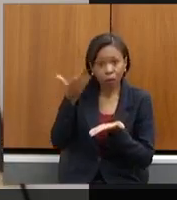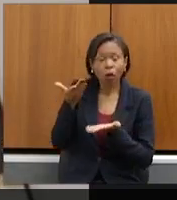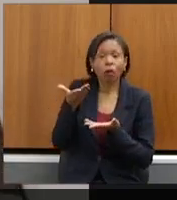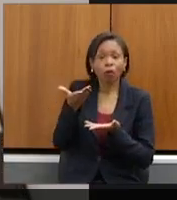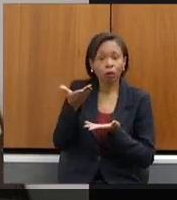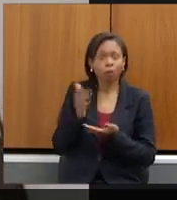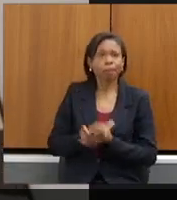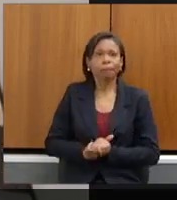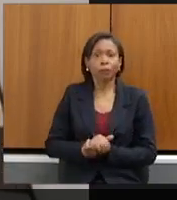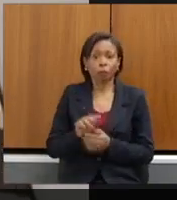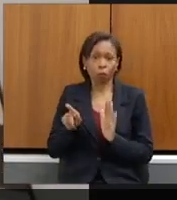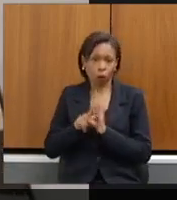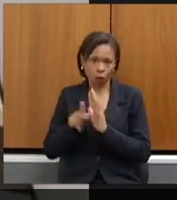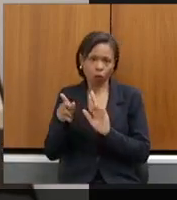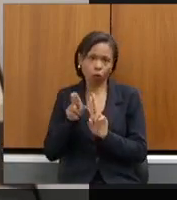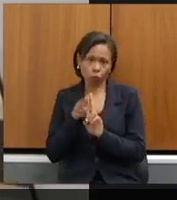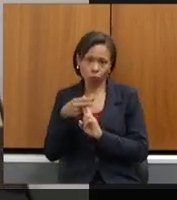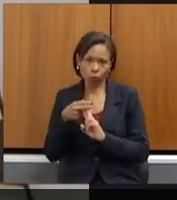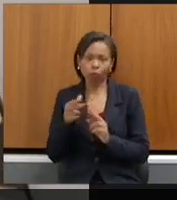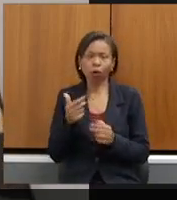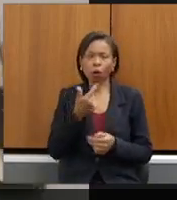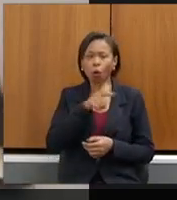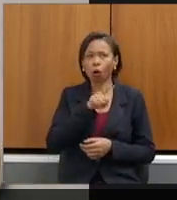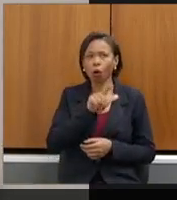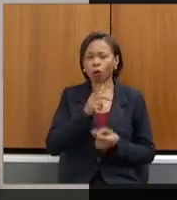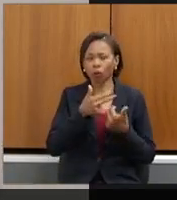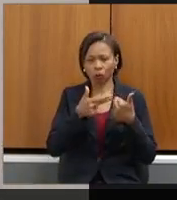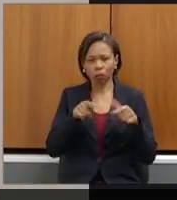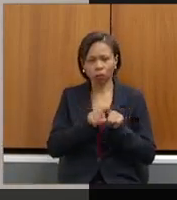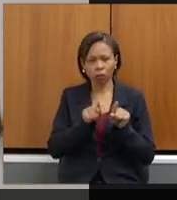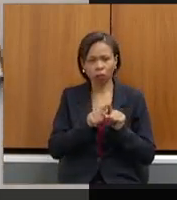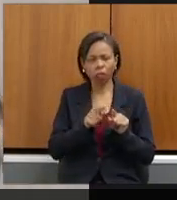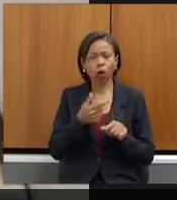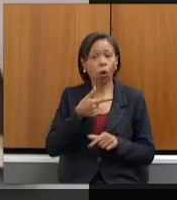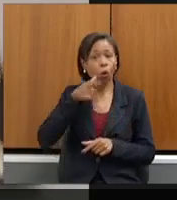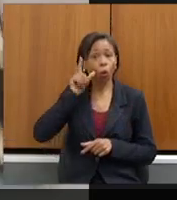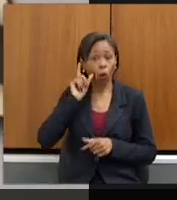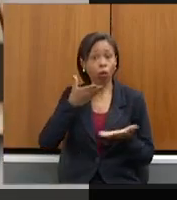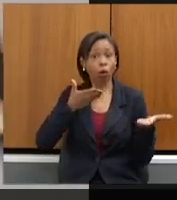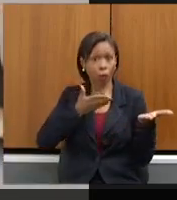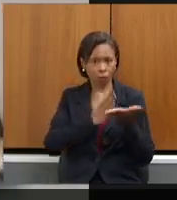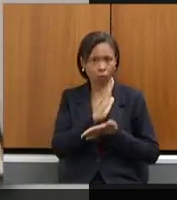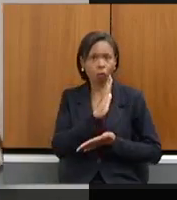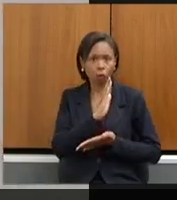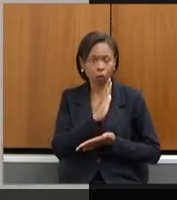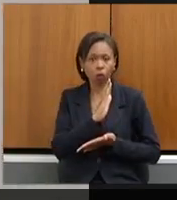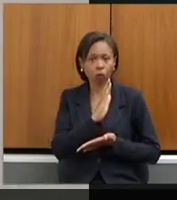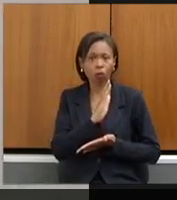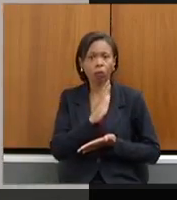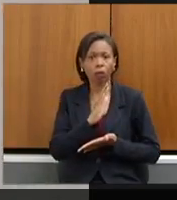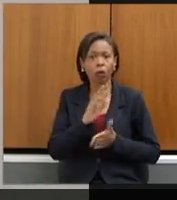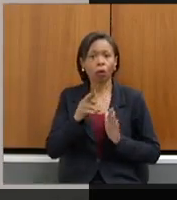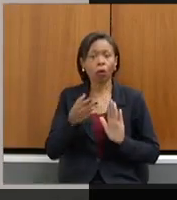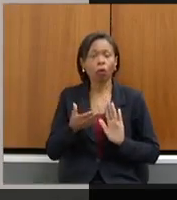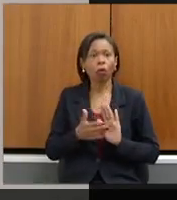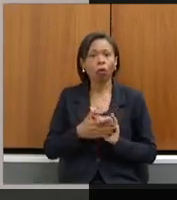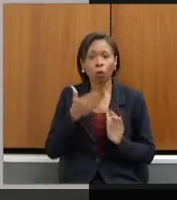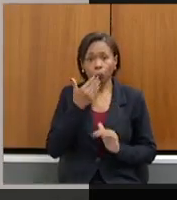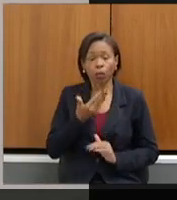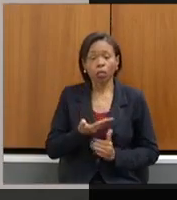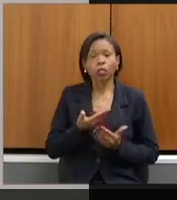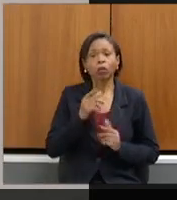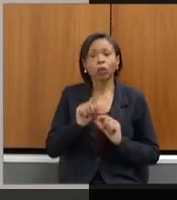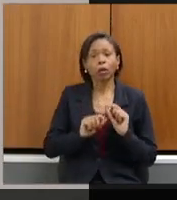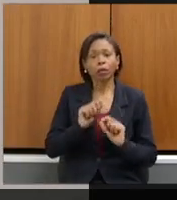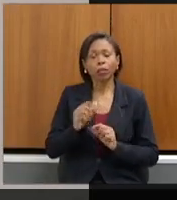uma outra questão também é caro Foi aprovado o requerimento ontem para o senhor nós temos alguns postos de saúde que